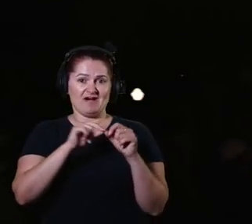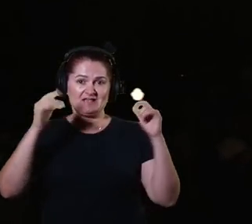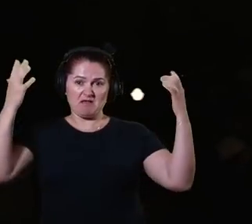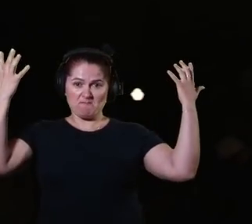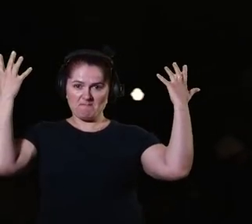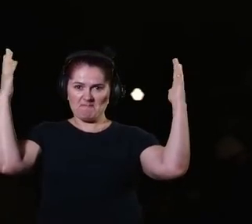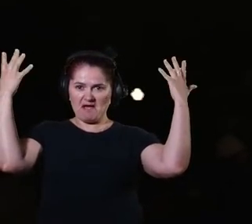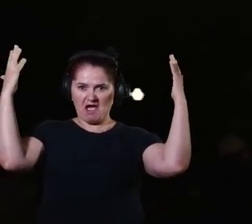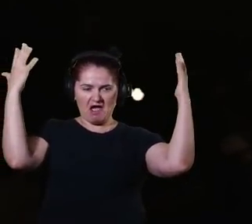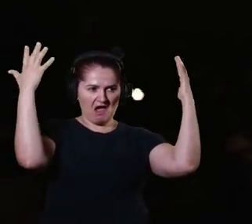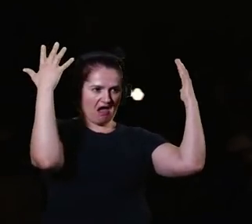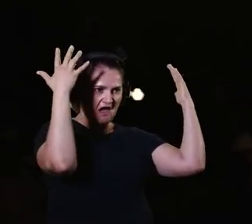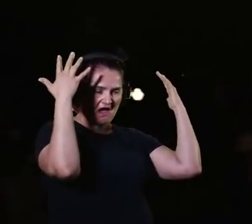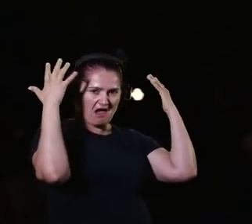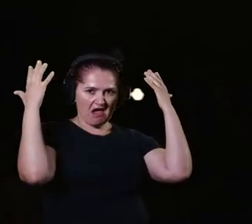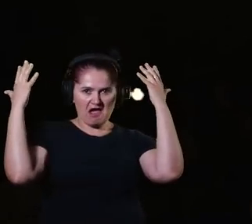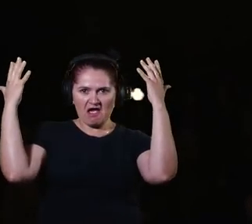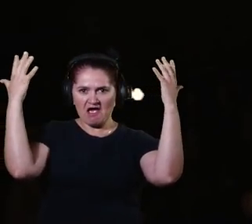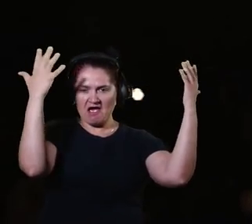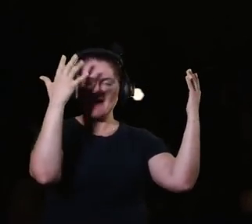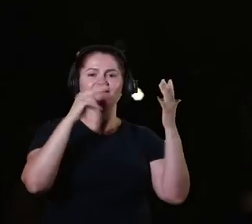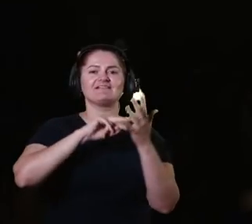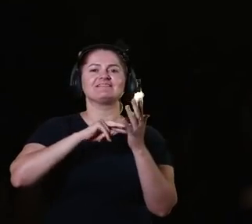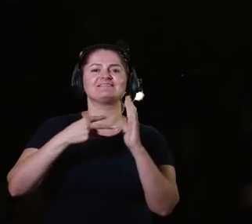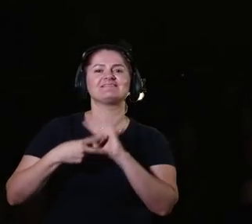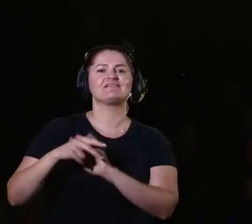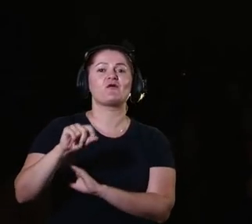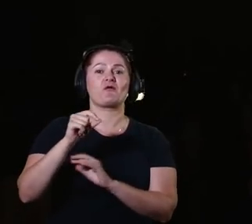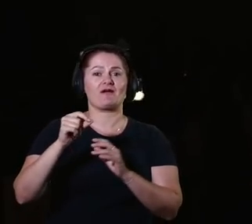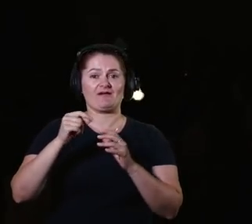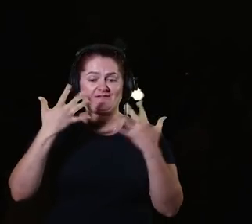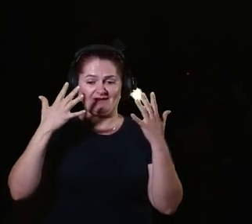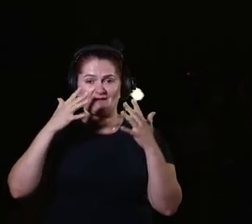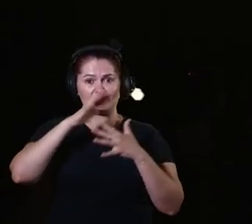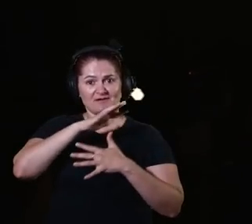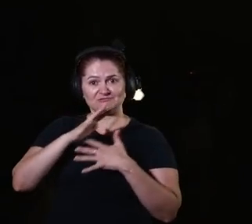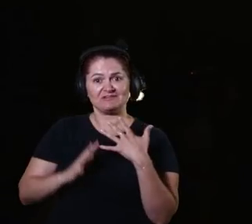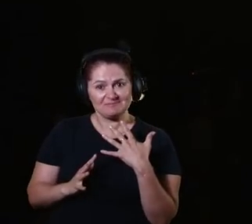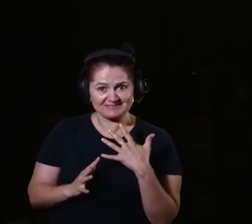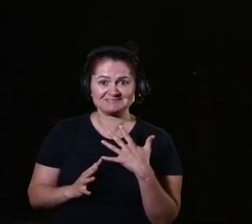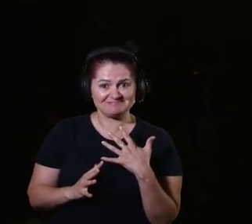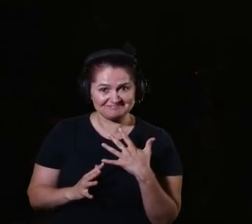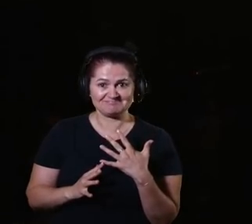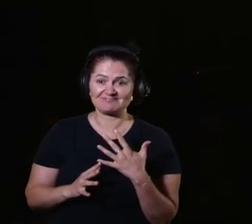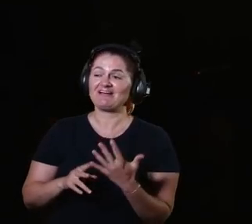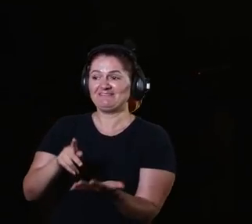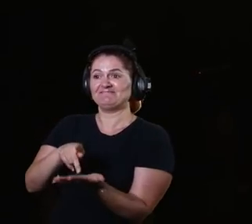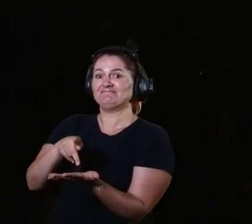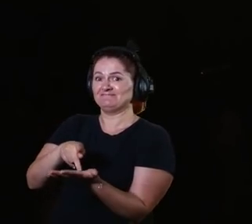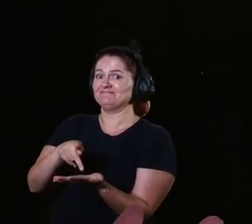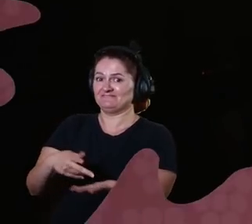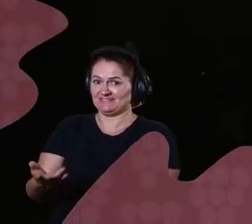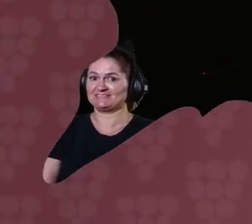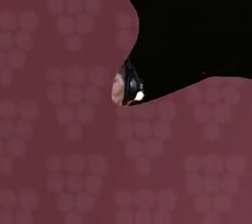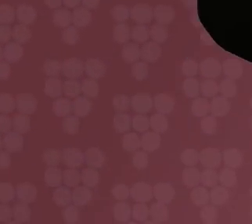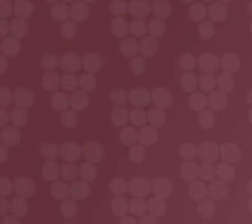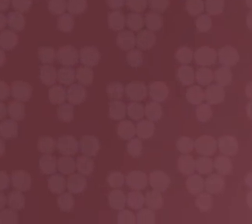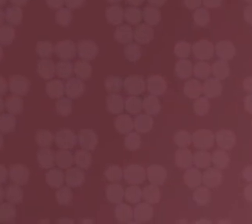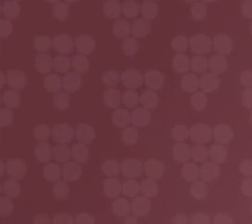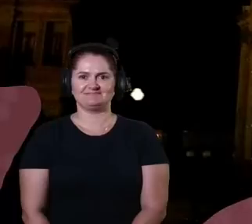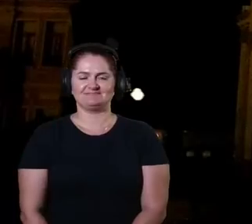para cima são os aplausos na língua de Libras. Verdade.